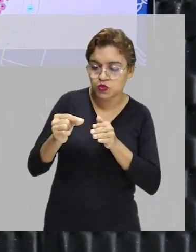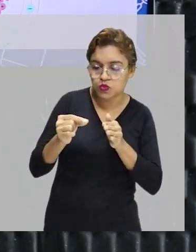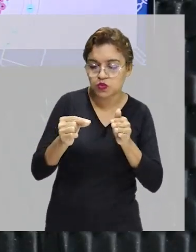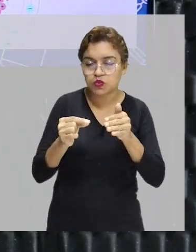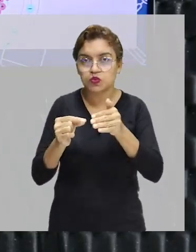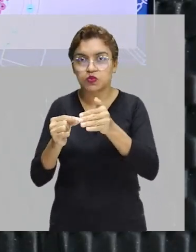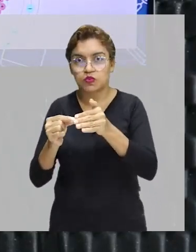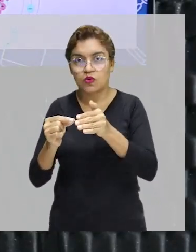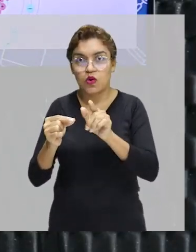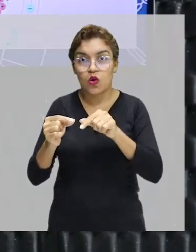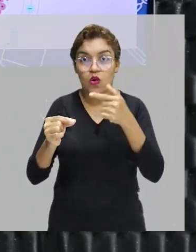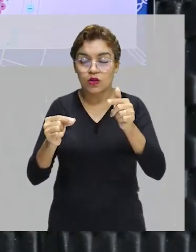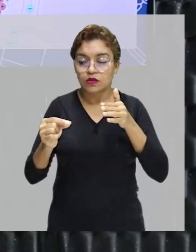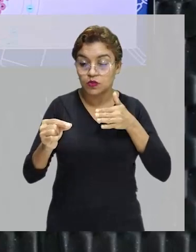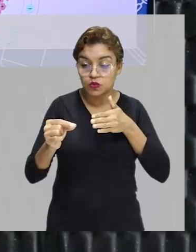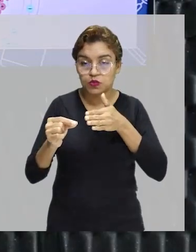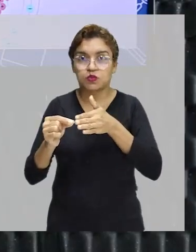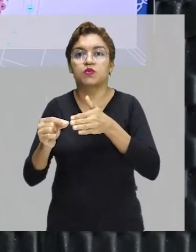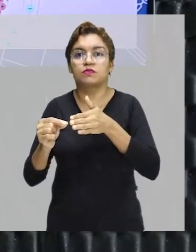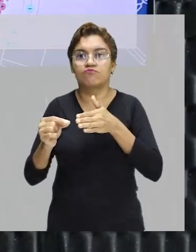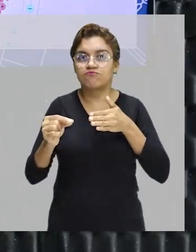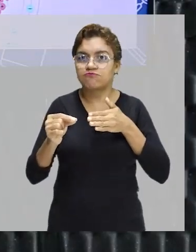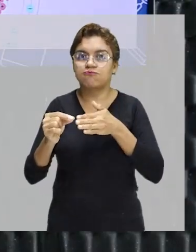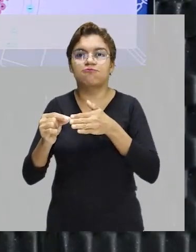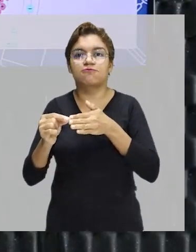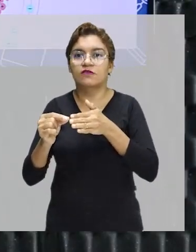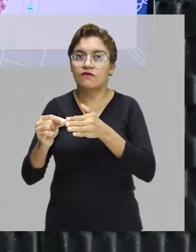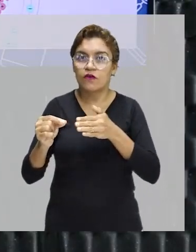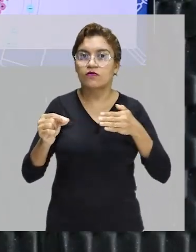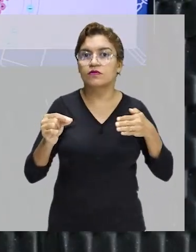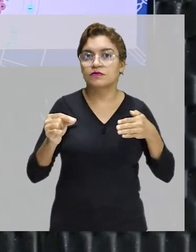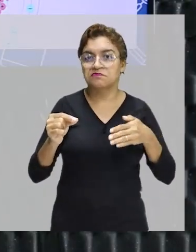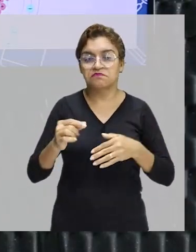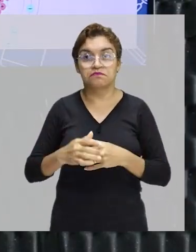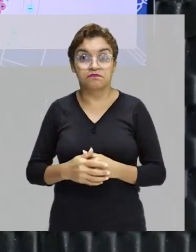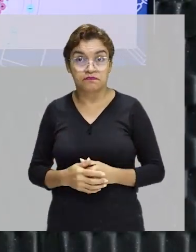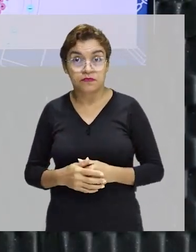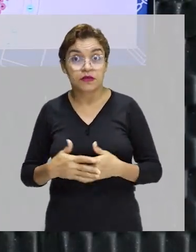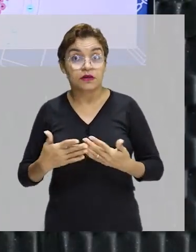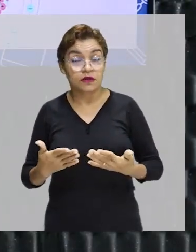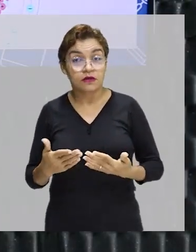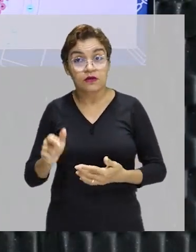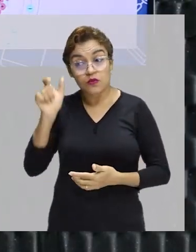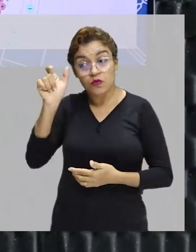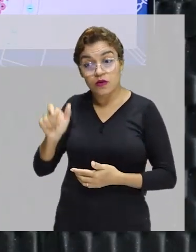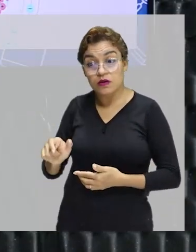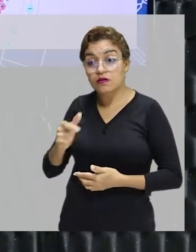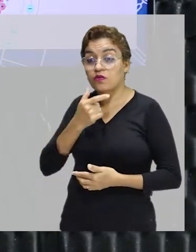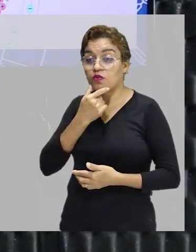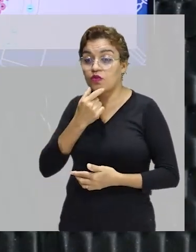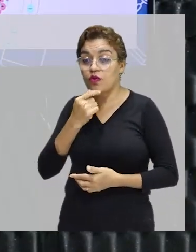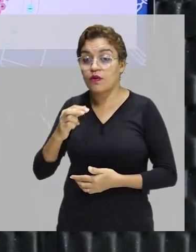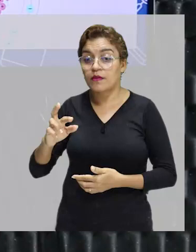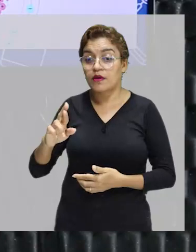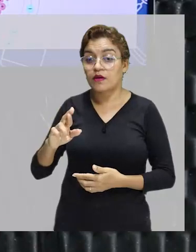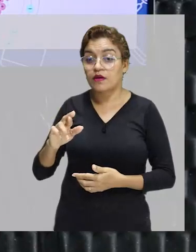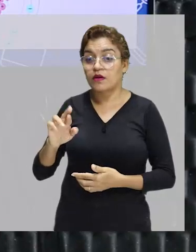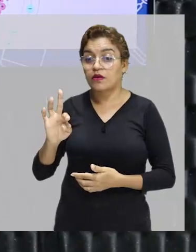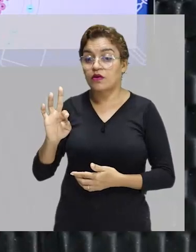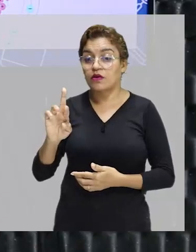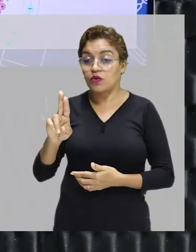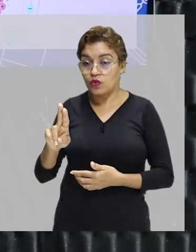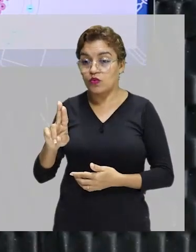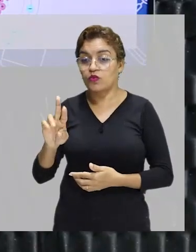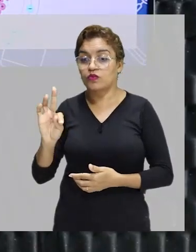seja, bateram em algo maciço e voltaram. Com isso, Rutherford percebeu que a matéria, ou